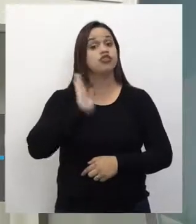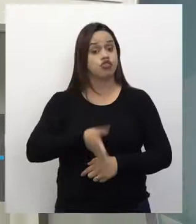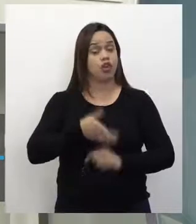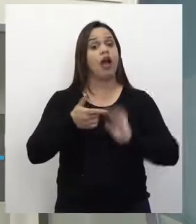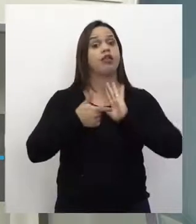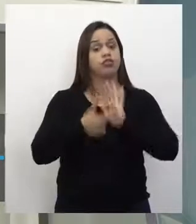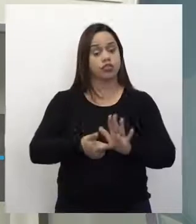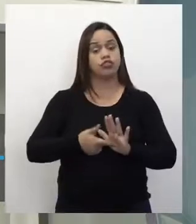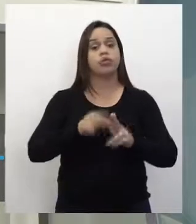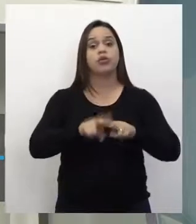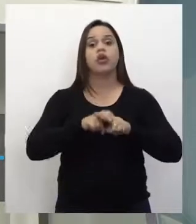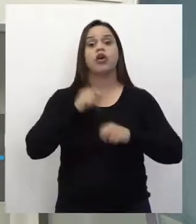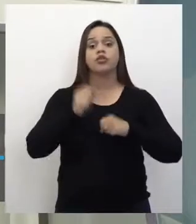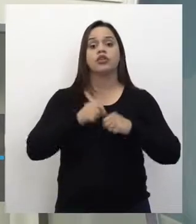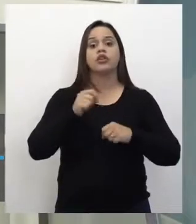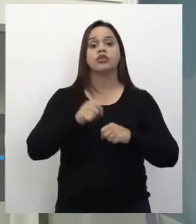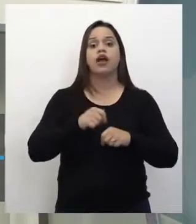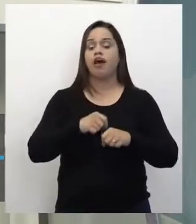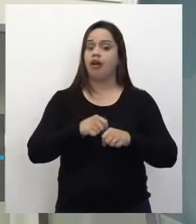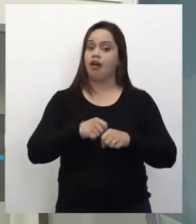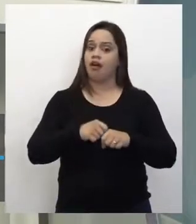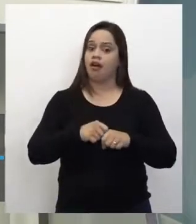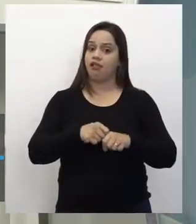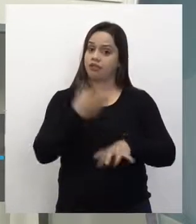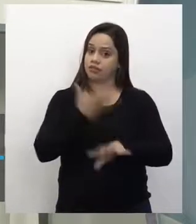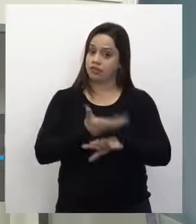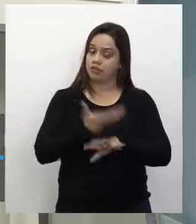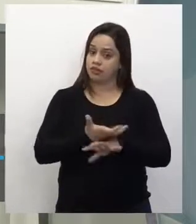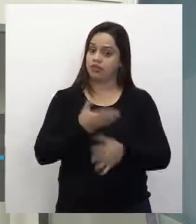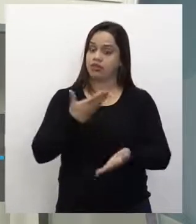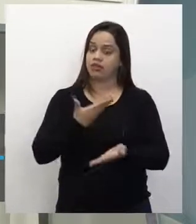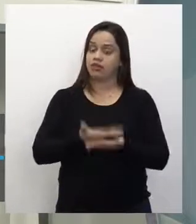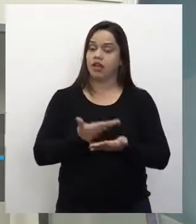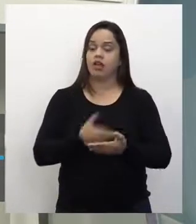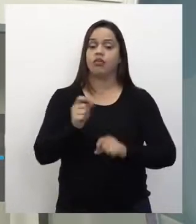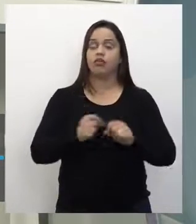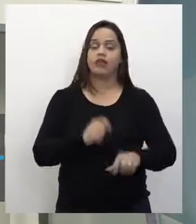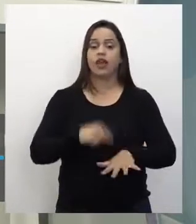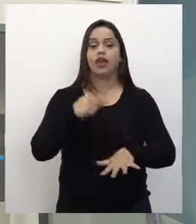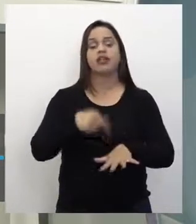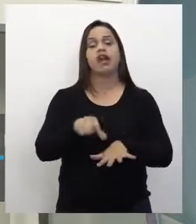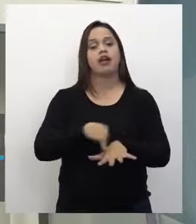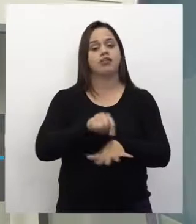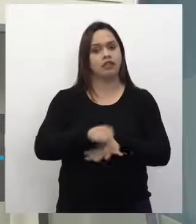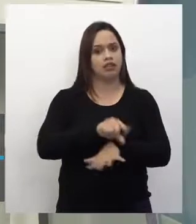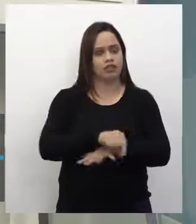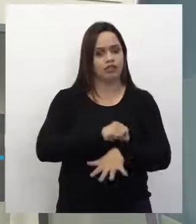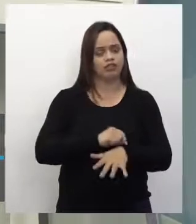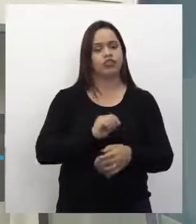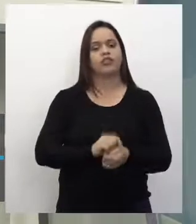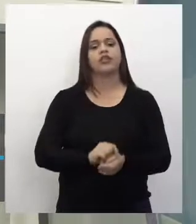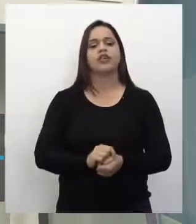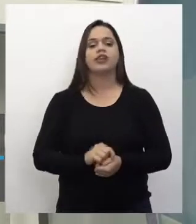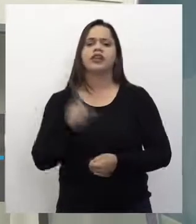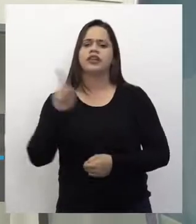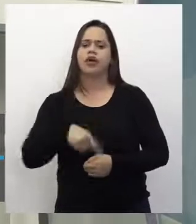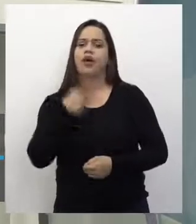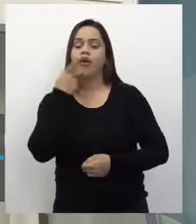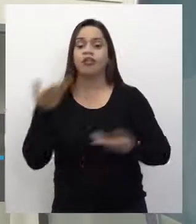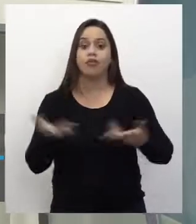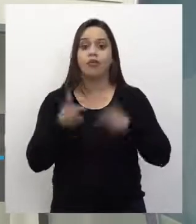teatro. Então, lembrando que nós temos a possibilidade de fazer teatro dentro das eletivas, tá certo? Vamos lá, turma, vamos falar um pouquinho